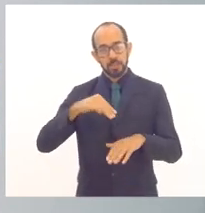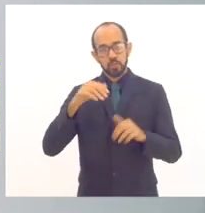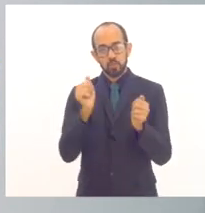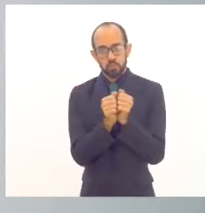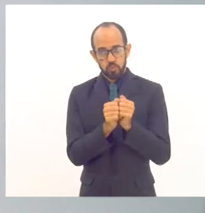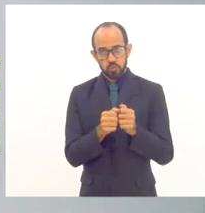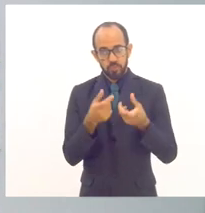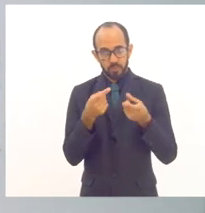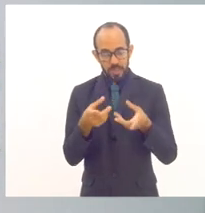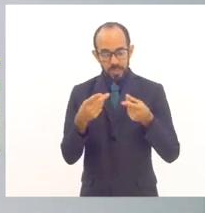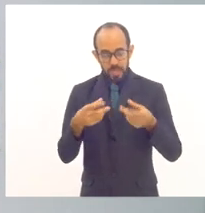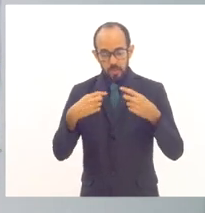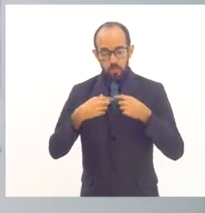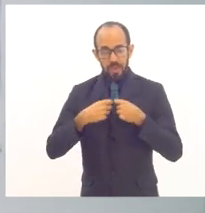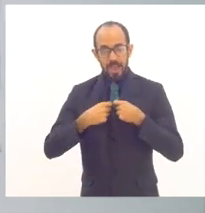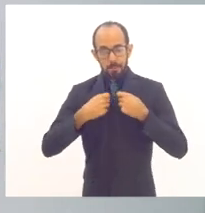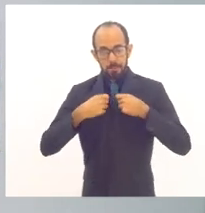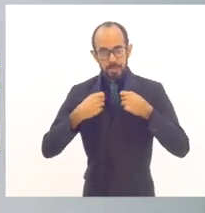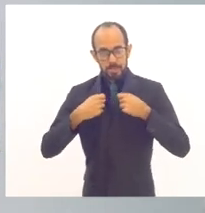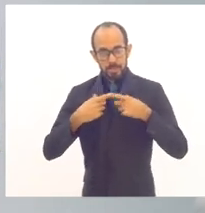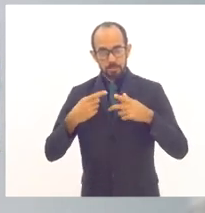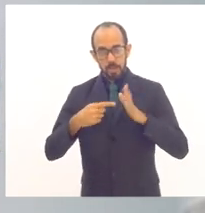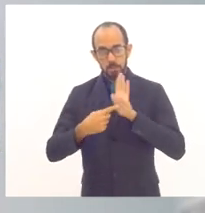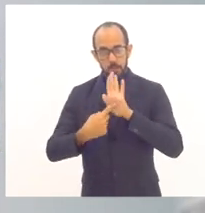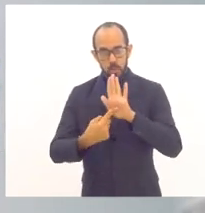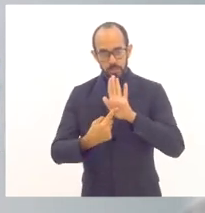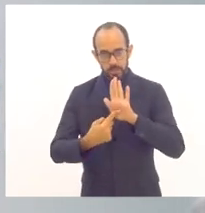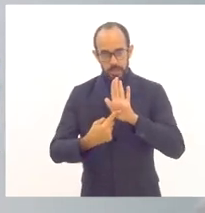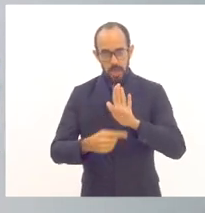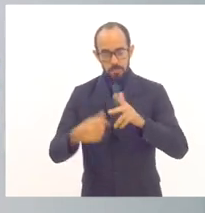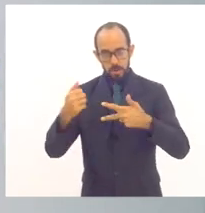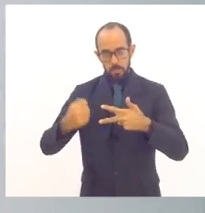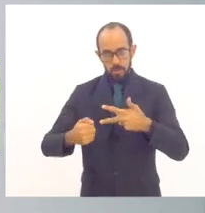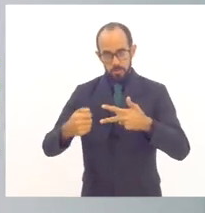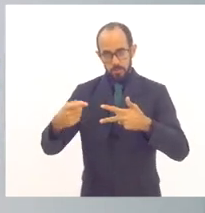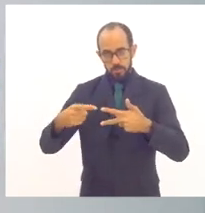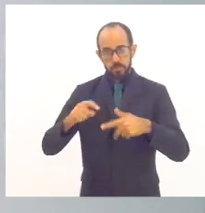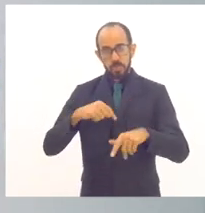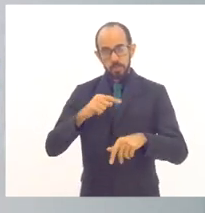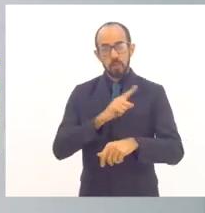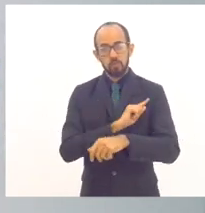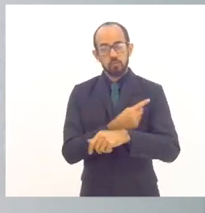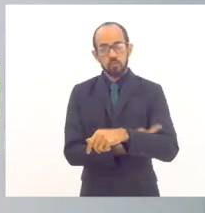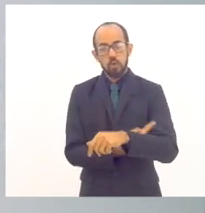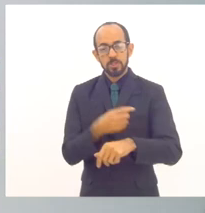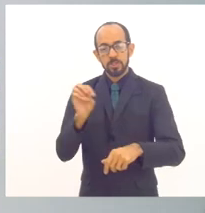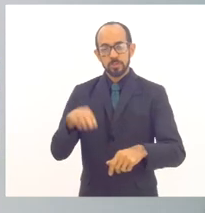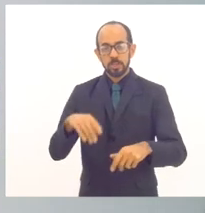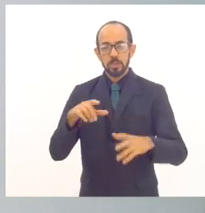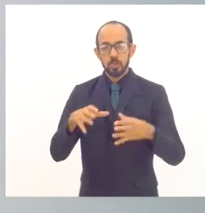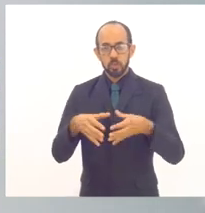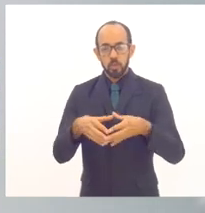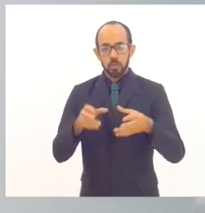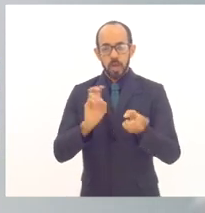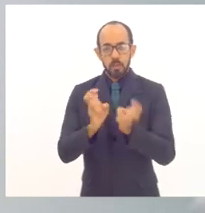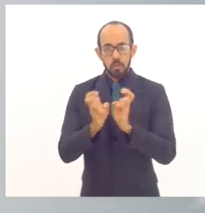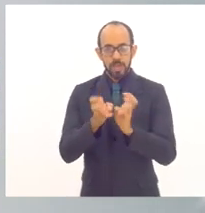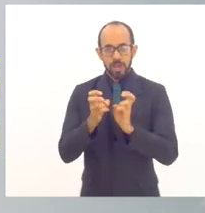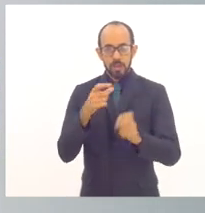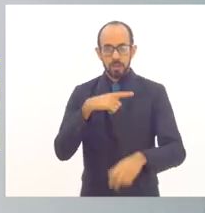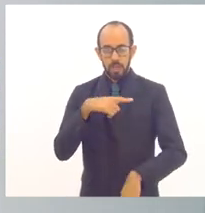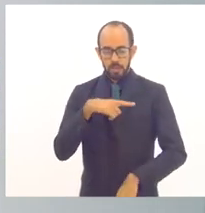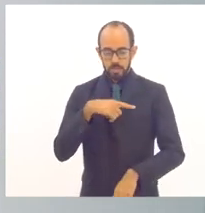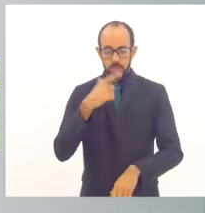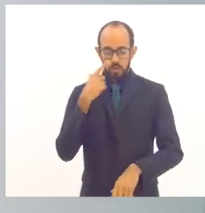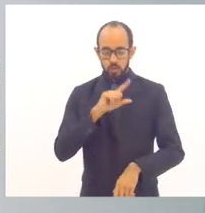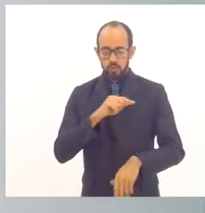vendendo camisa, para poder mostrar para o poder público a força que tem a capoeira. E nós conseguimos, sim.